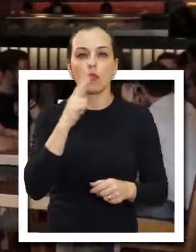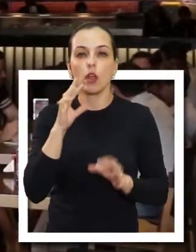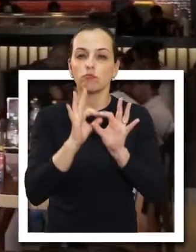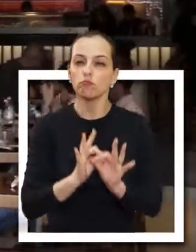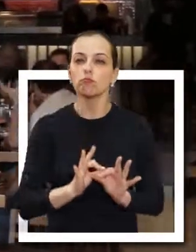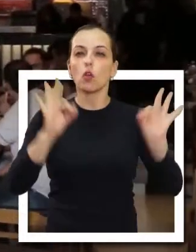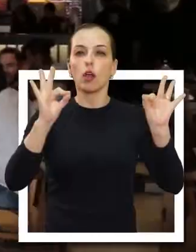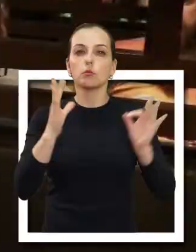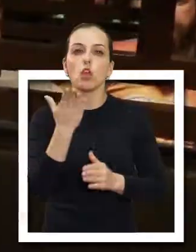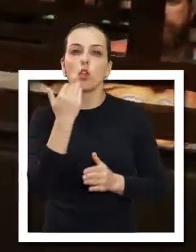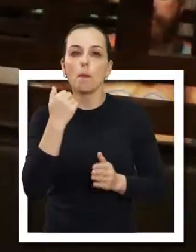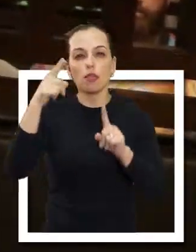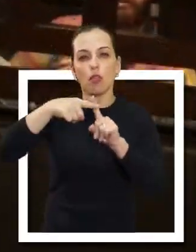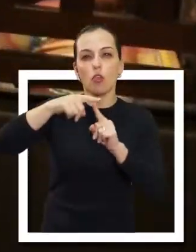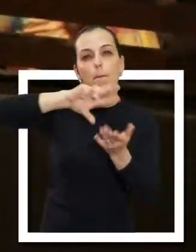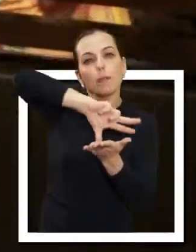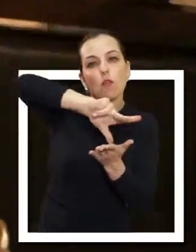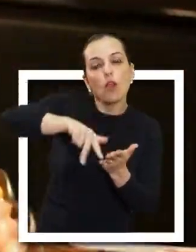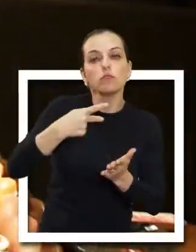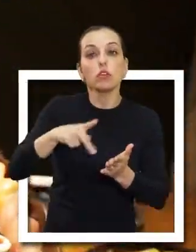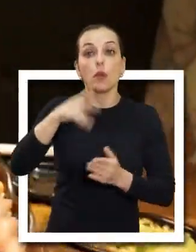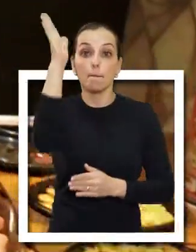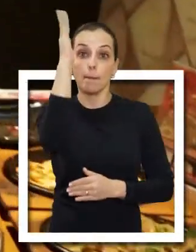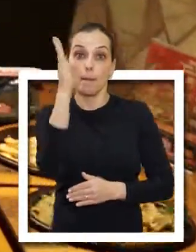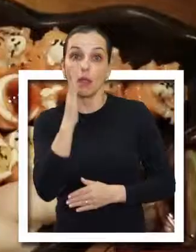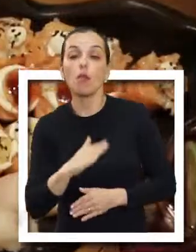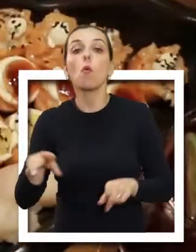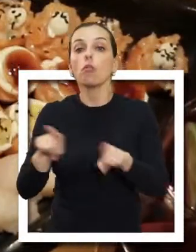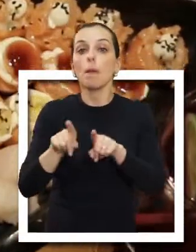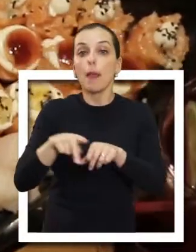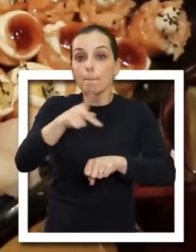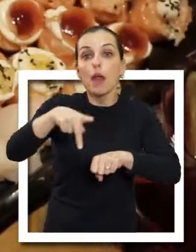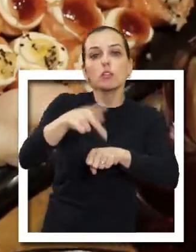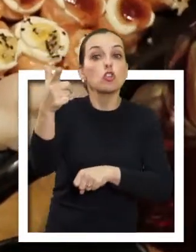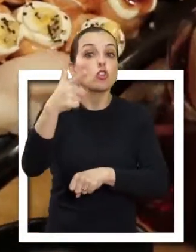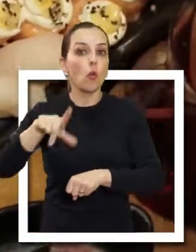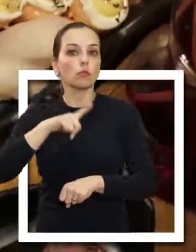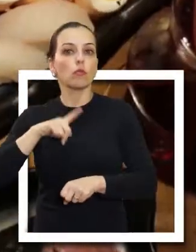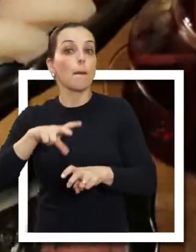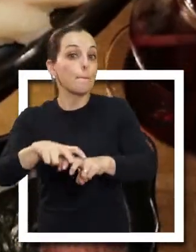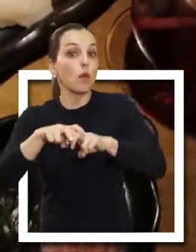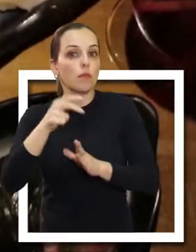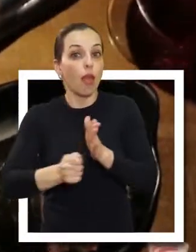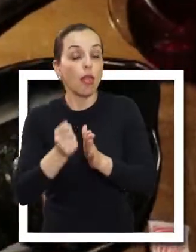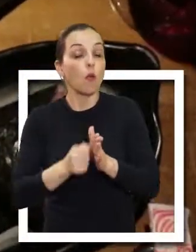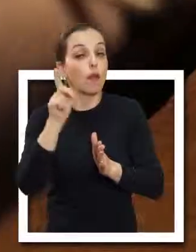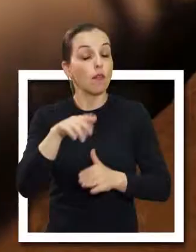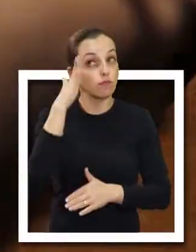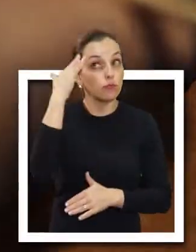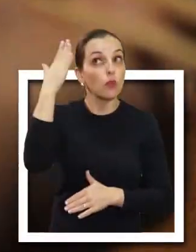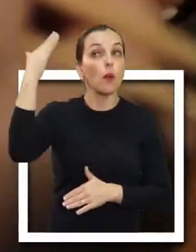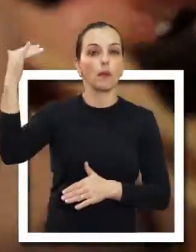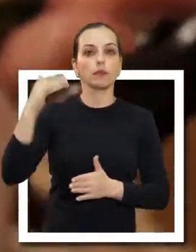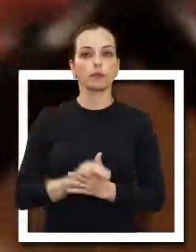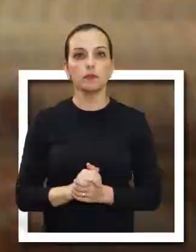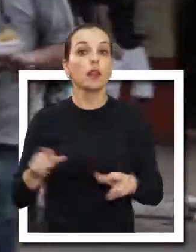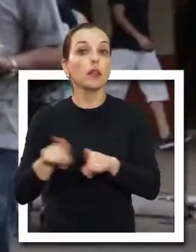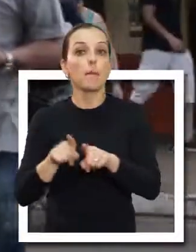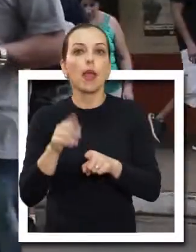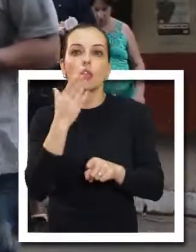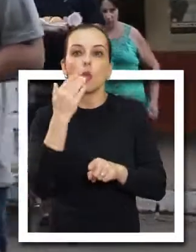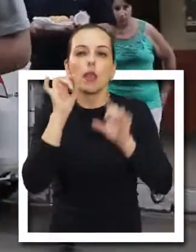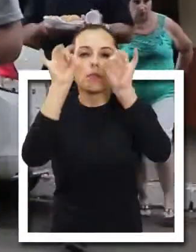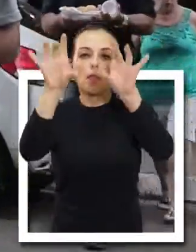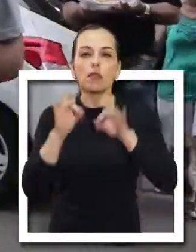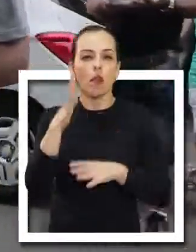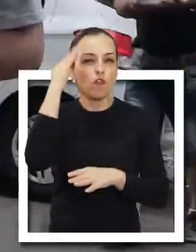Restaurantes sofisticados e pratos típicos da cozinha nacional e internacional são a receita de sucesso da gastronomia da cidade.